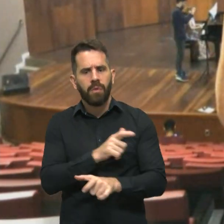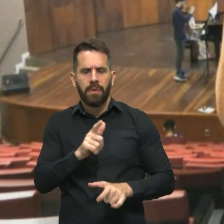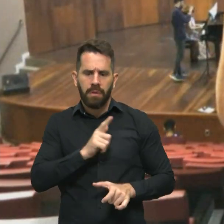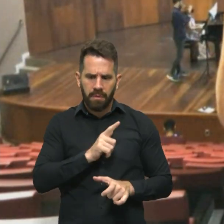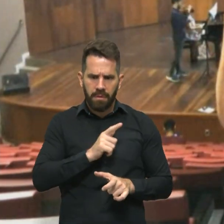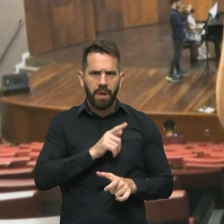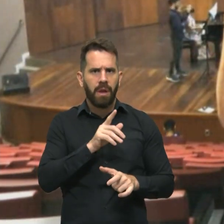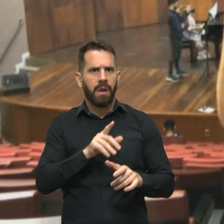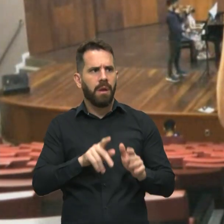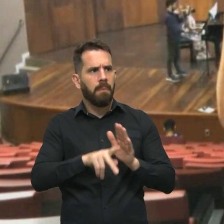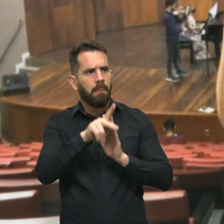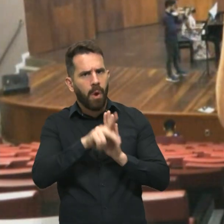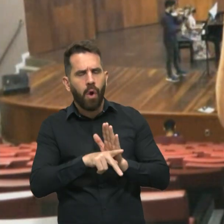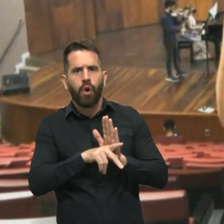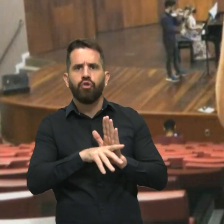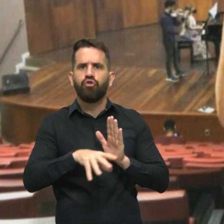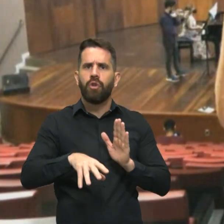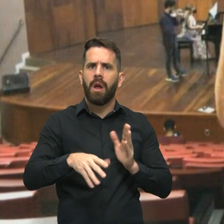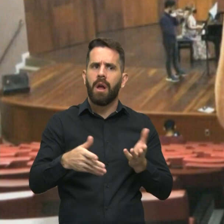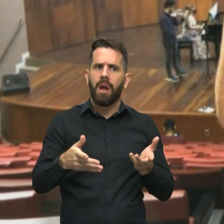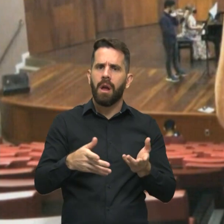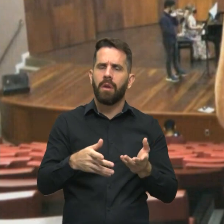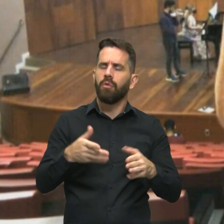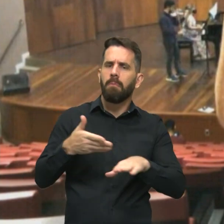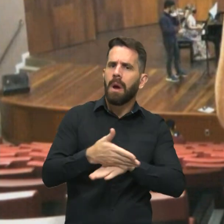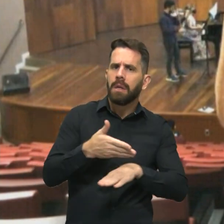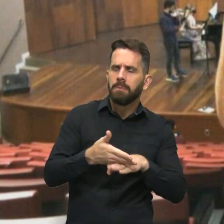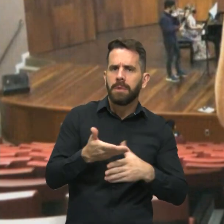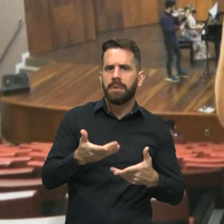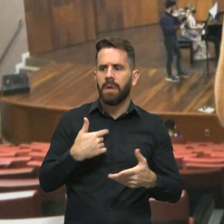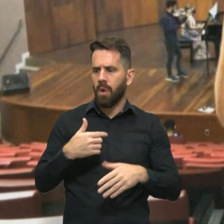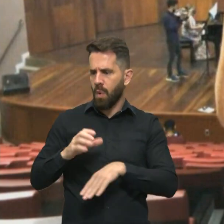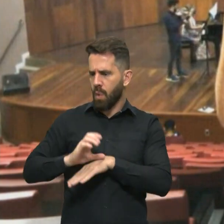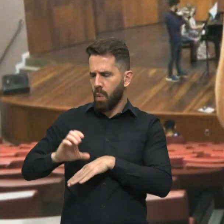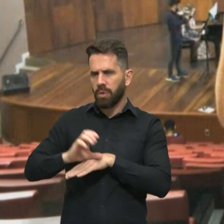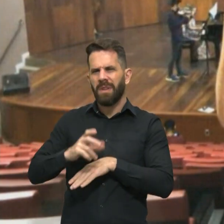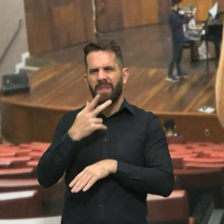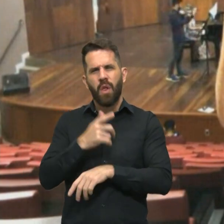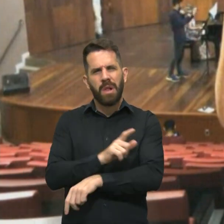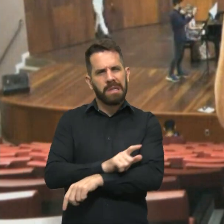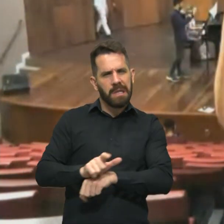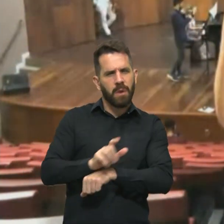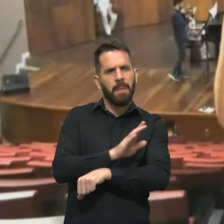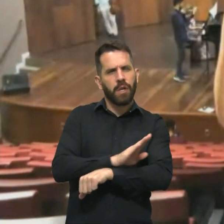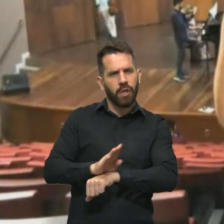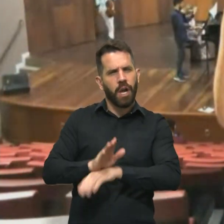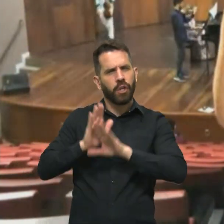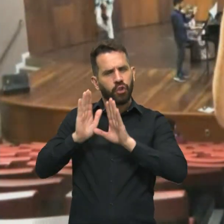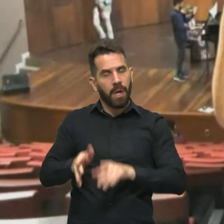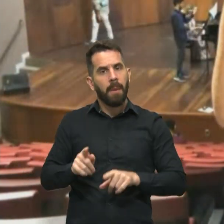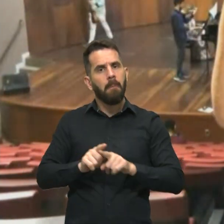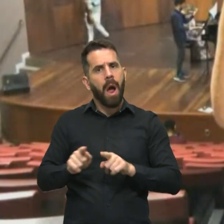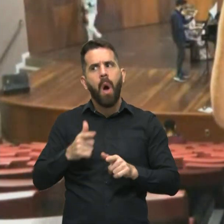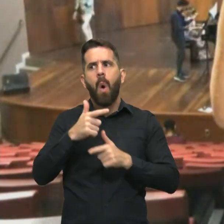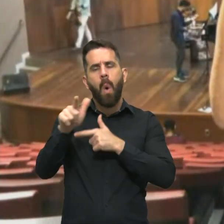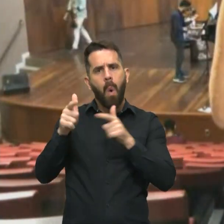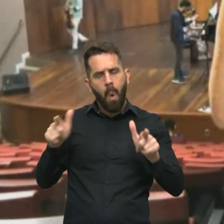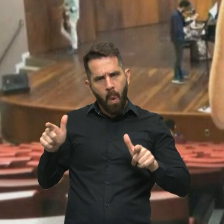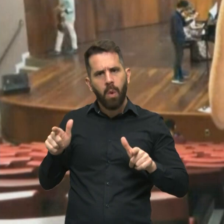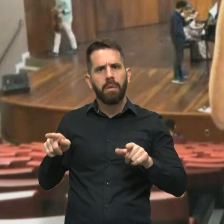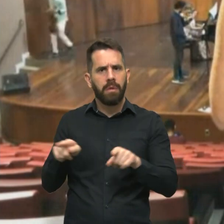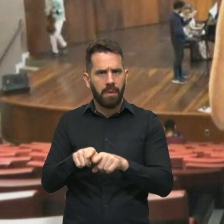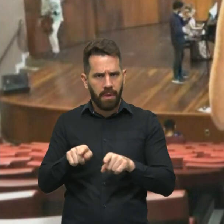aí diretamente nesse recital, por exemplo, de hoje? Quais cursos que ele faz? Você citou aí licenciatura e bacharelado, mas eles fazem os